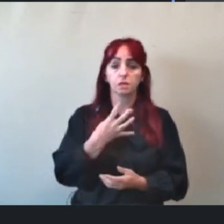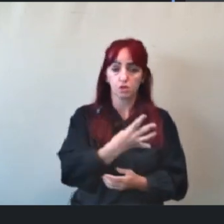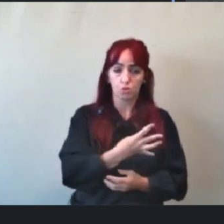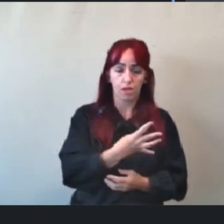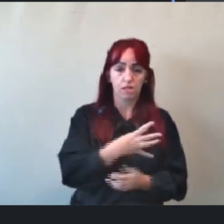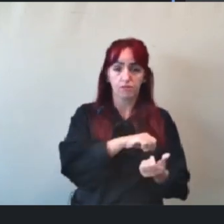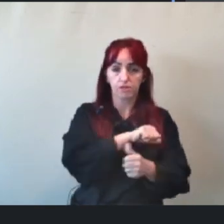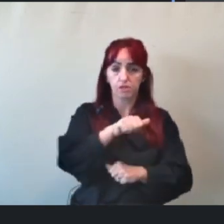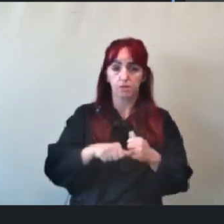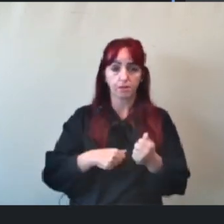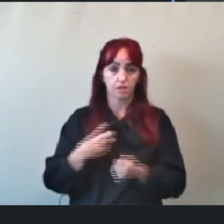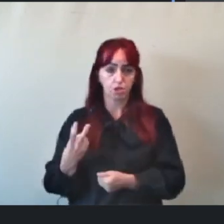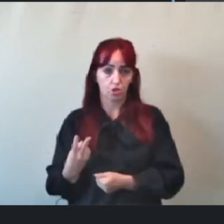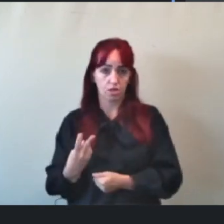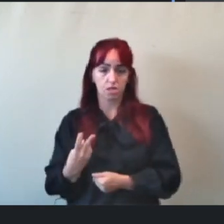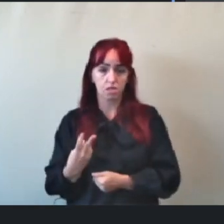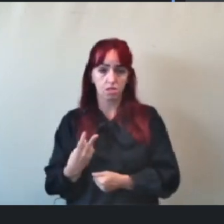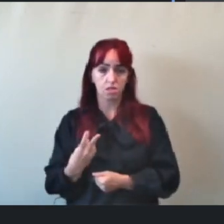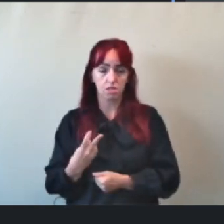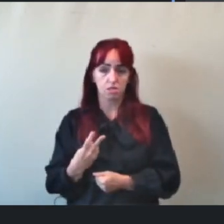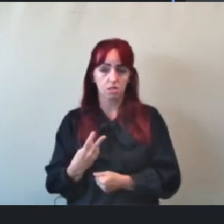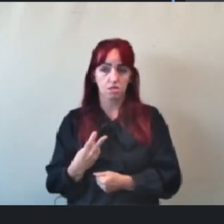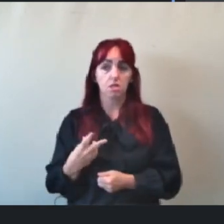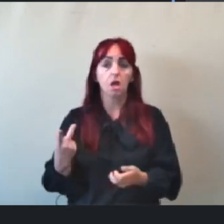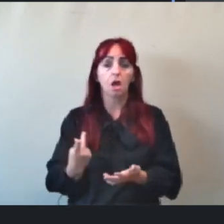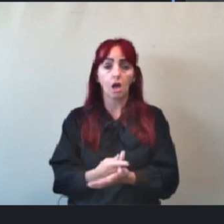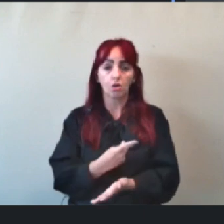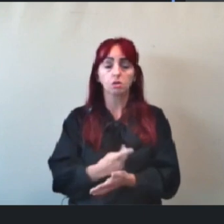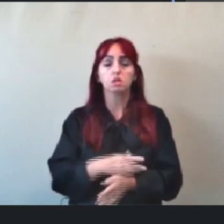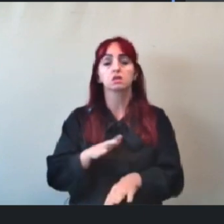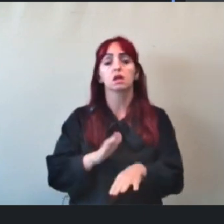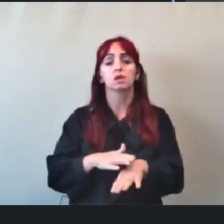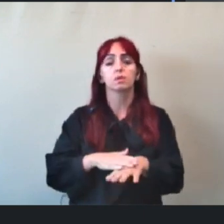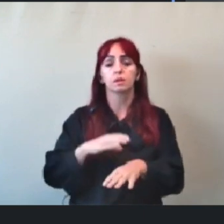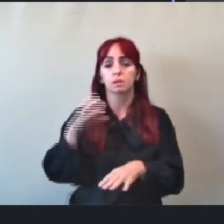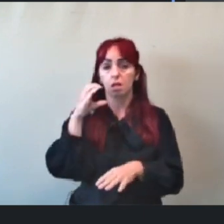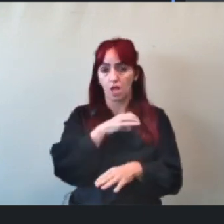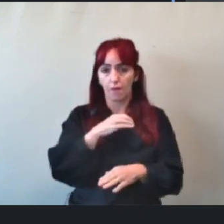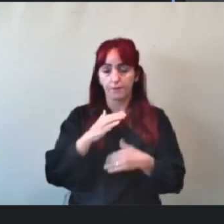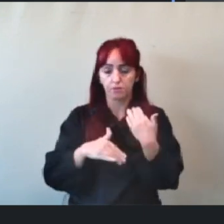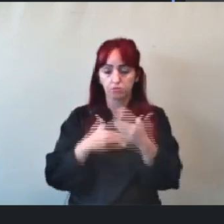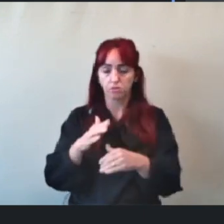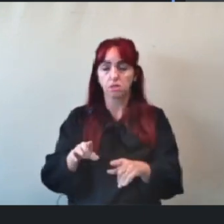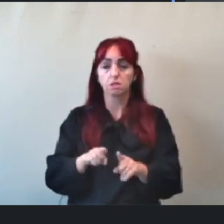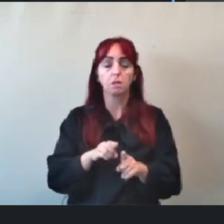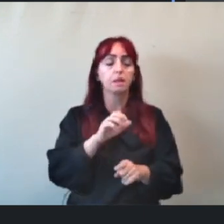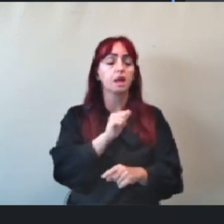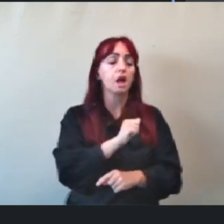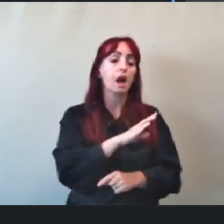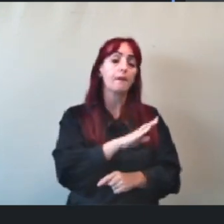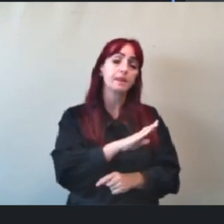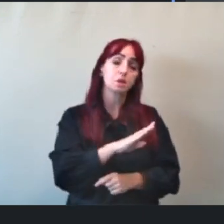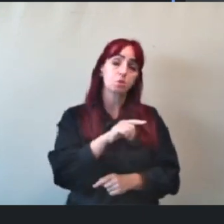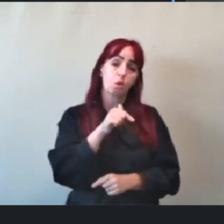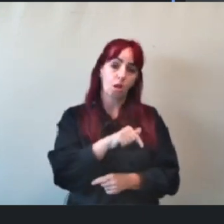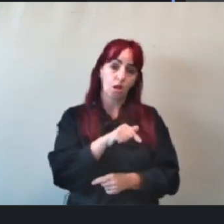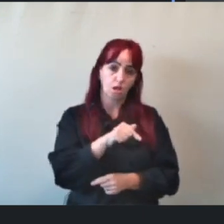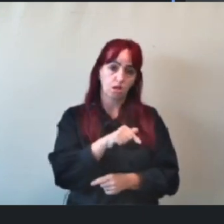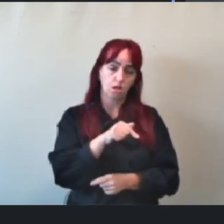né? Gerando uma agilidade maior. A questão da Abílio Machado, igual o pessoal...